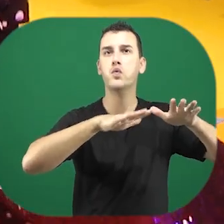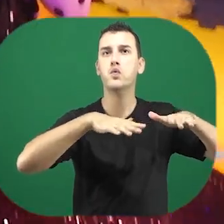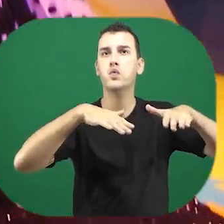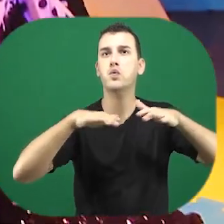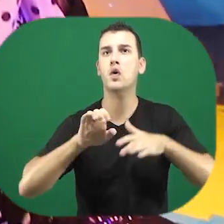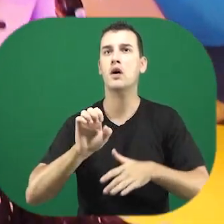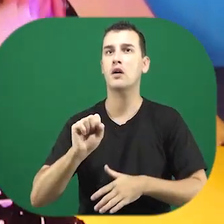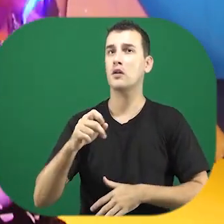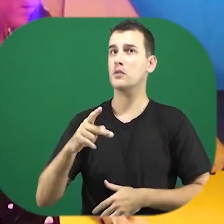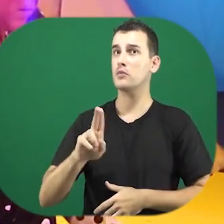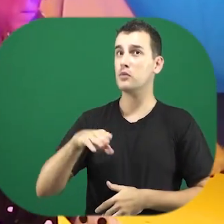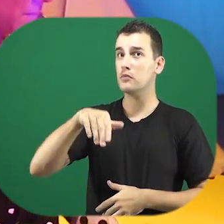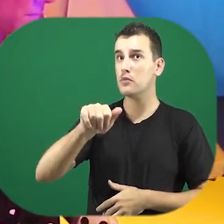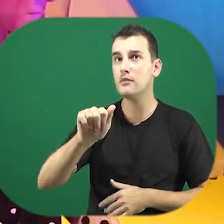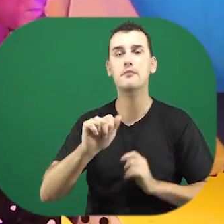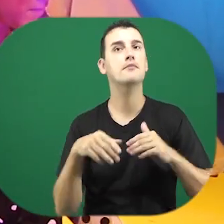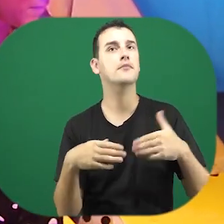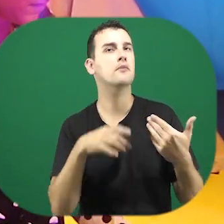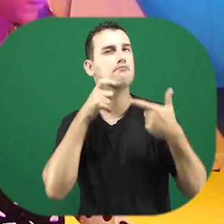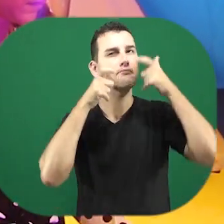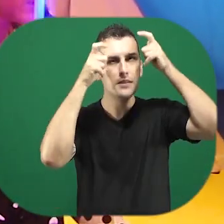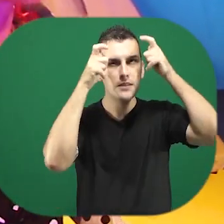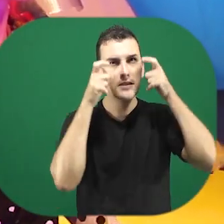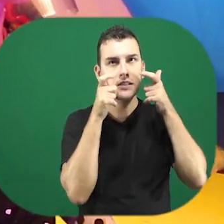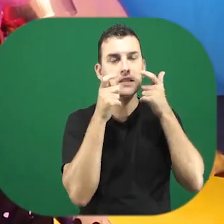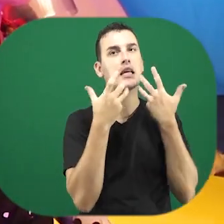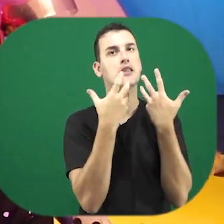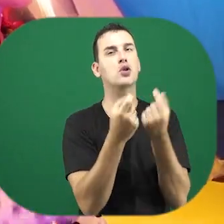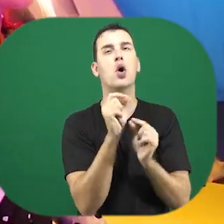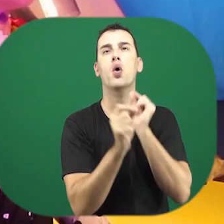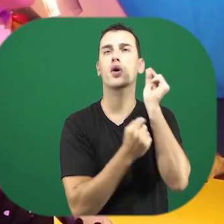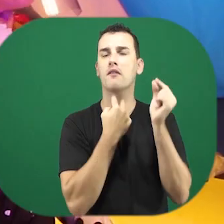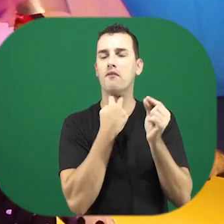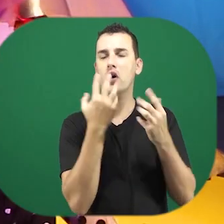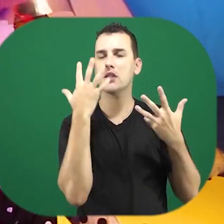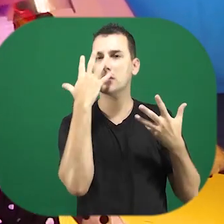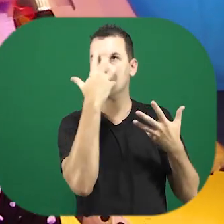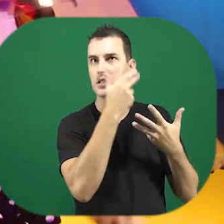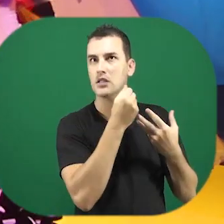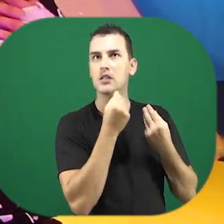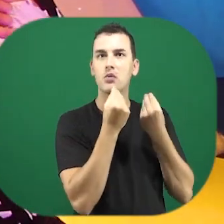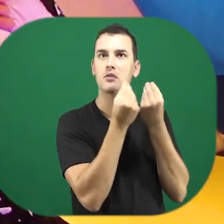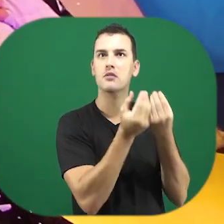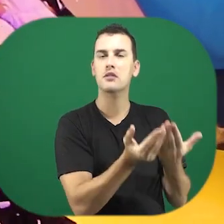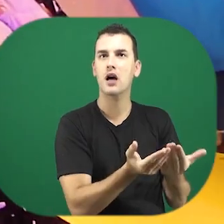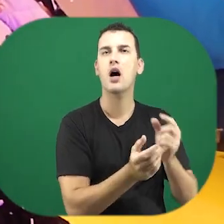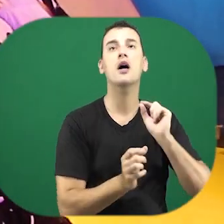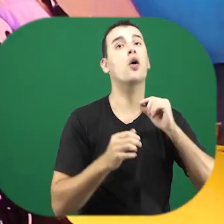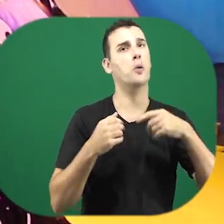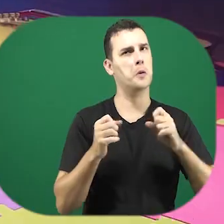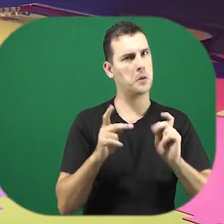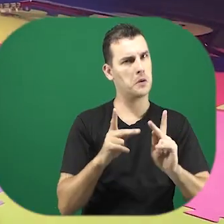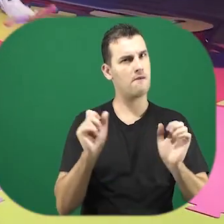E a princesinha aceitou entregar a sua bela voz em troca da porção. Minha voz? E tudo foi